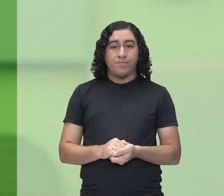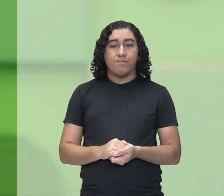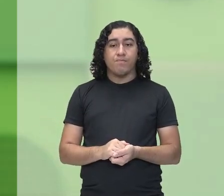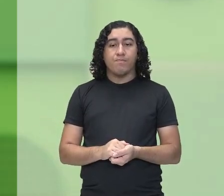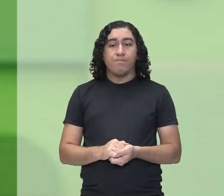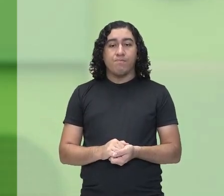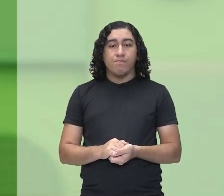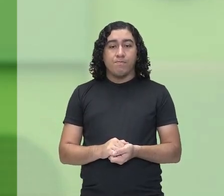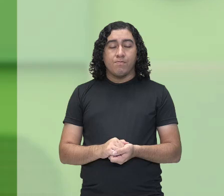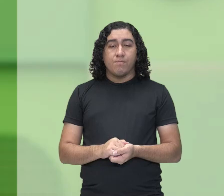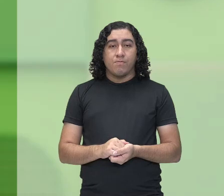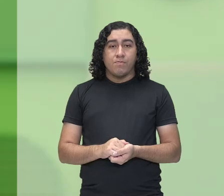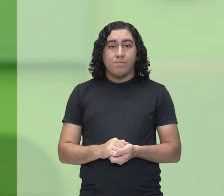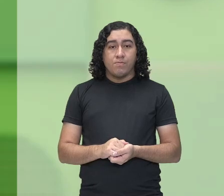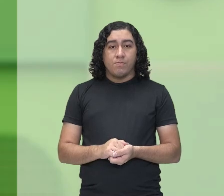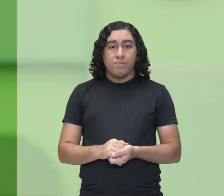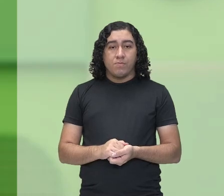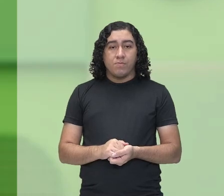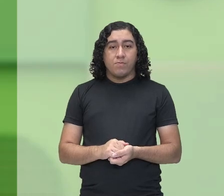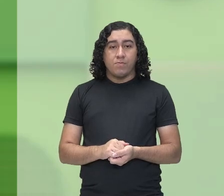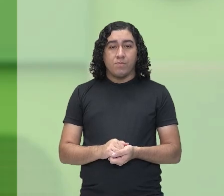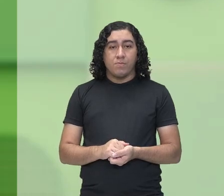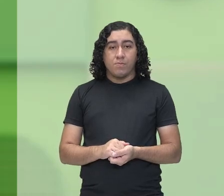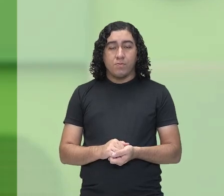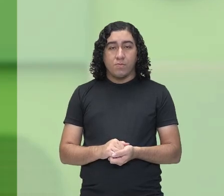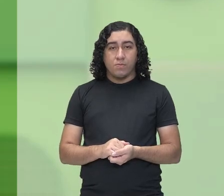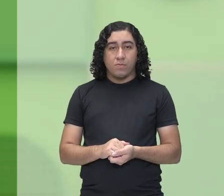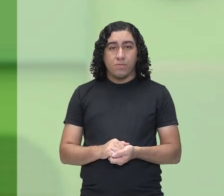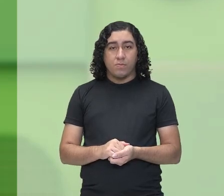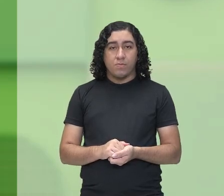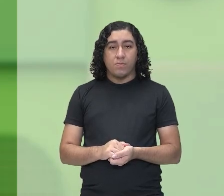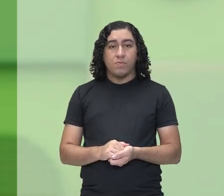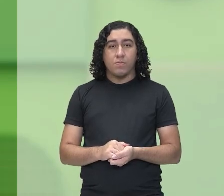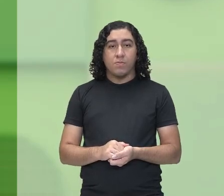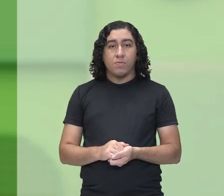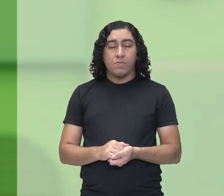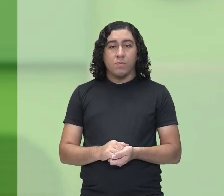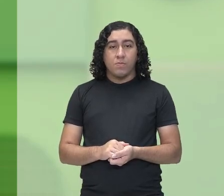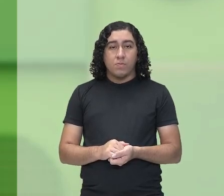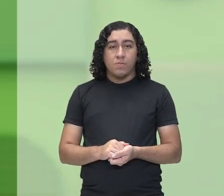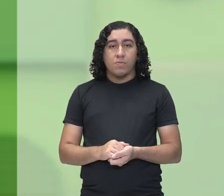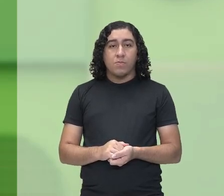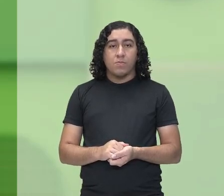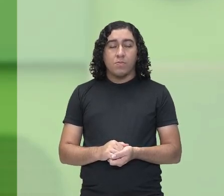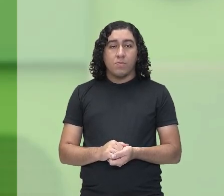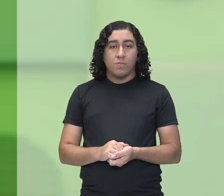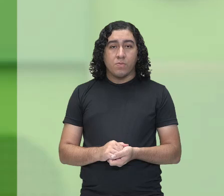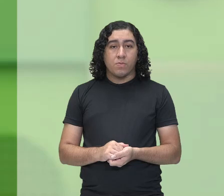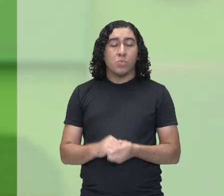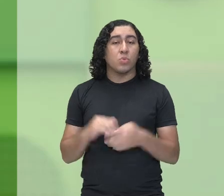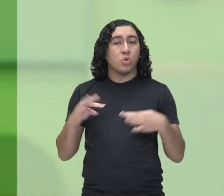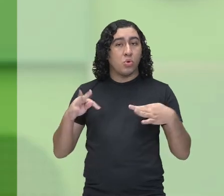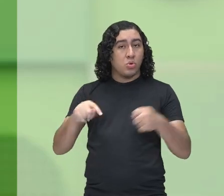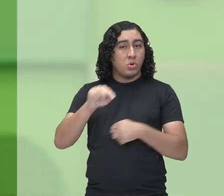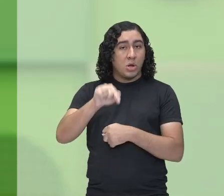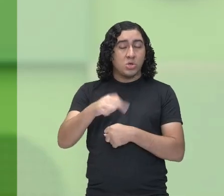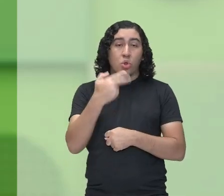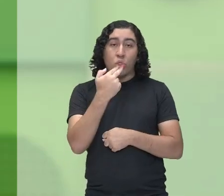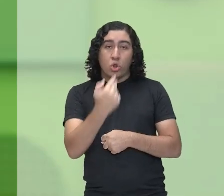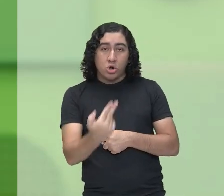os nutrientes, né, vão ser, neste processo, eles vão retornar ao solo,